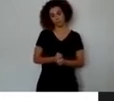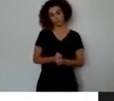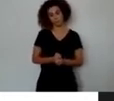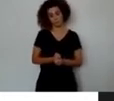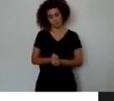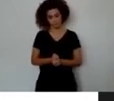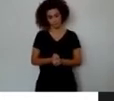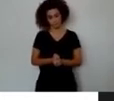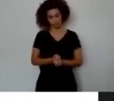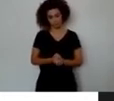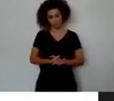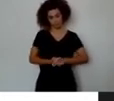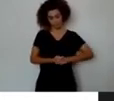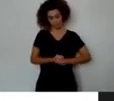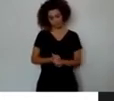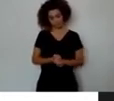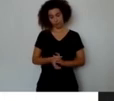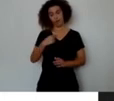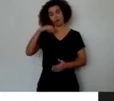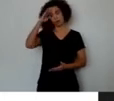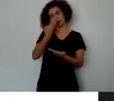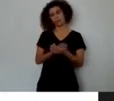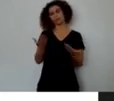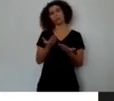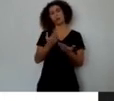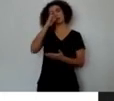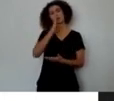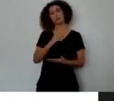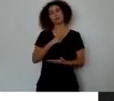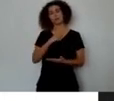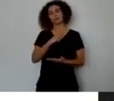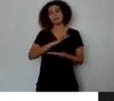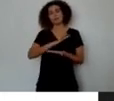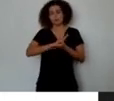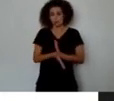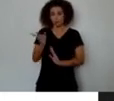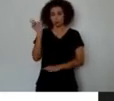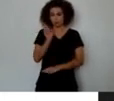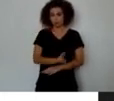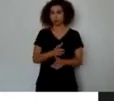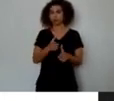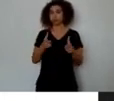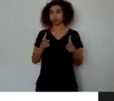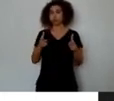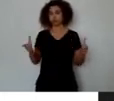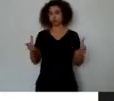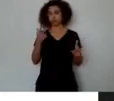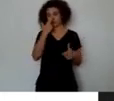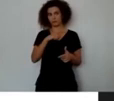eu acredito, né, que existe hoje no Brasil uma repressão religiosa muito grande, uma perseguição